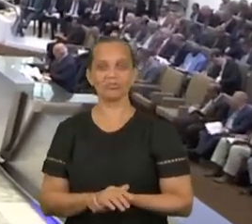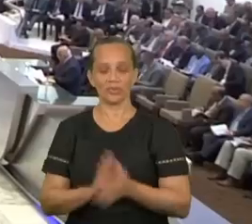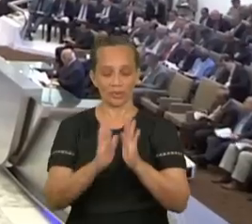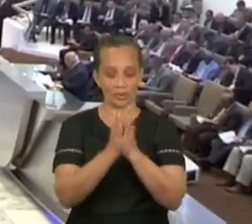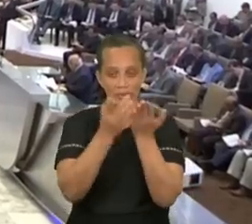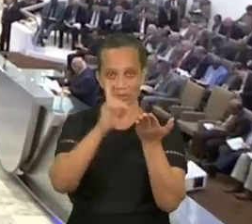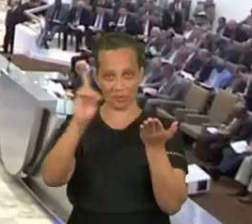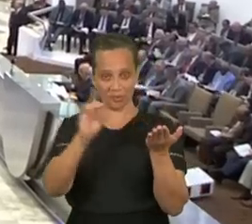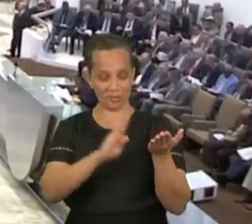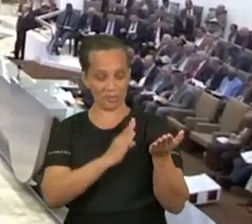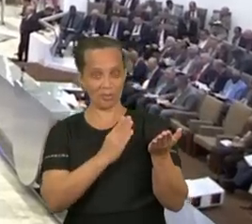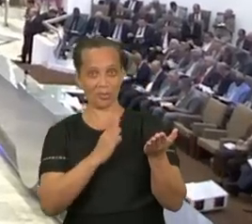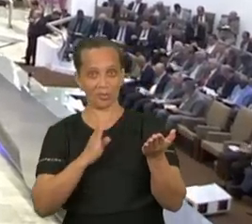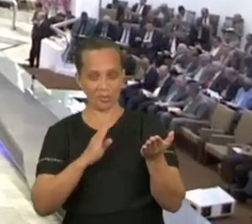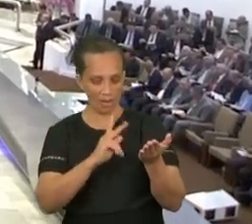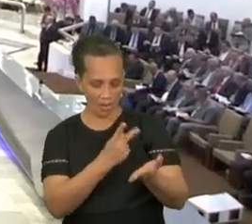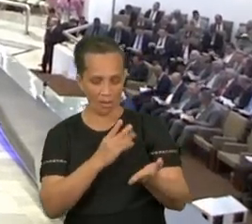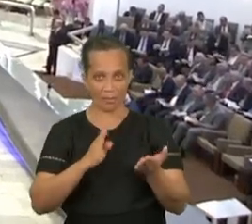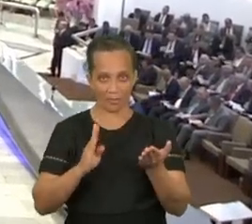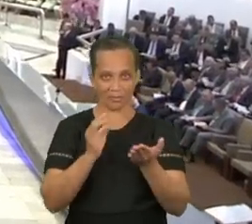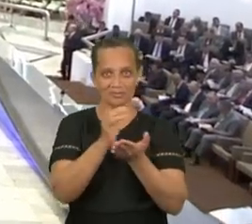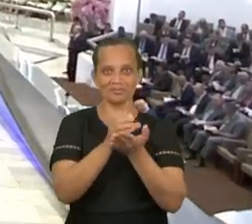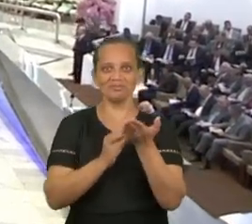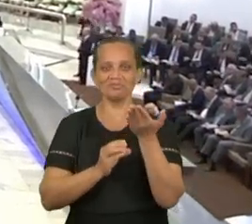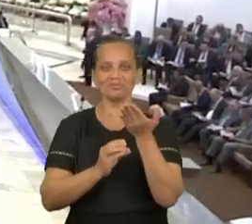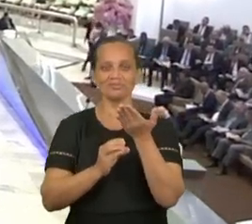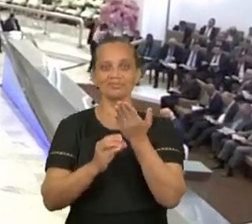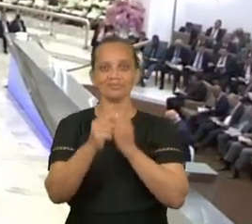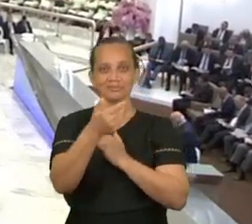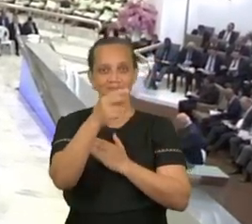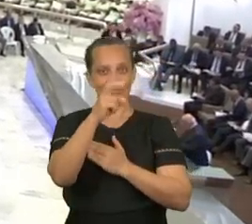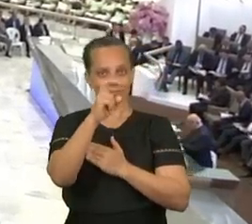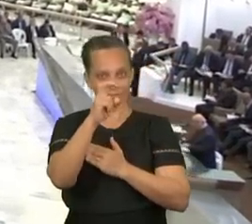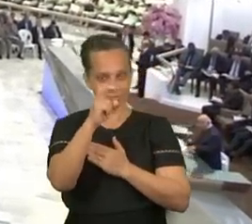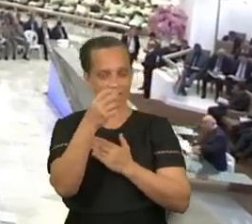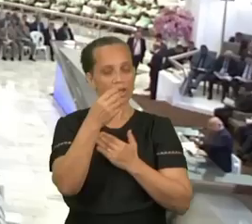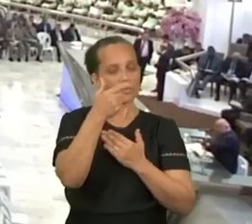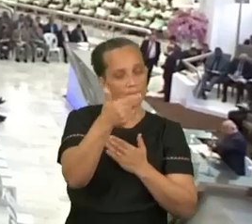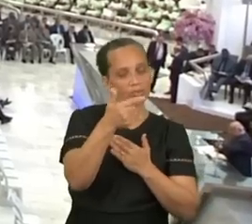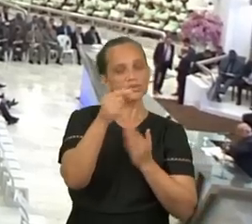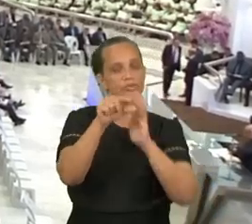Capítulo 12 de Hebreus Versículo 5 ao 9